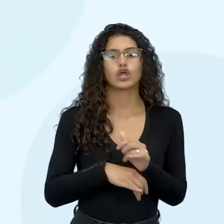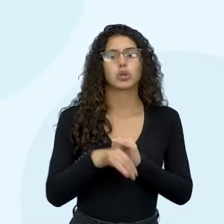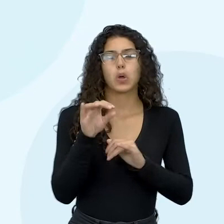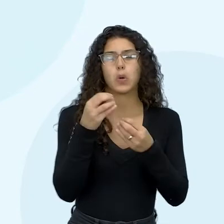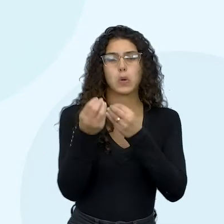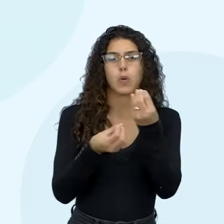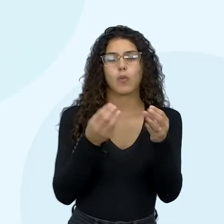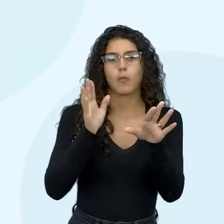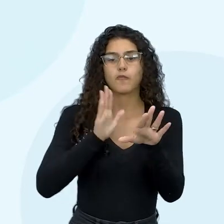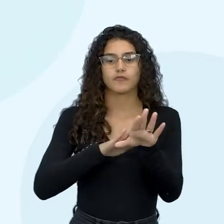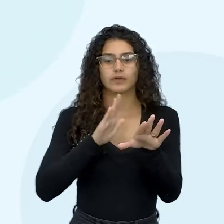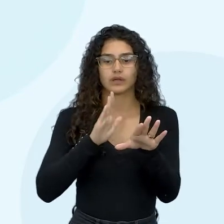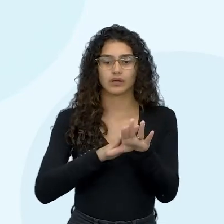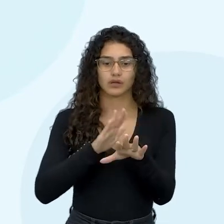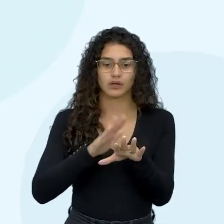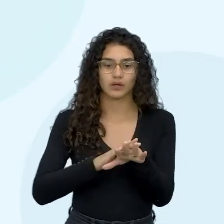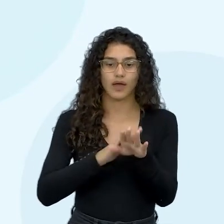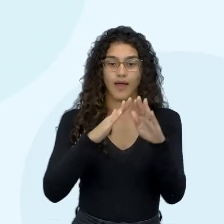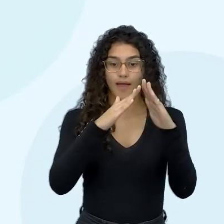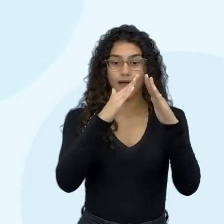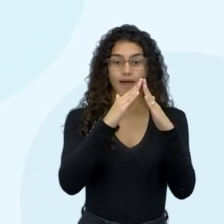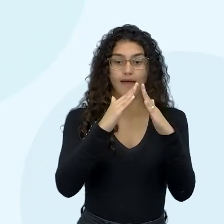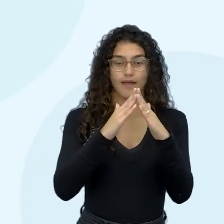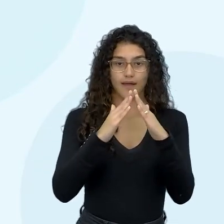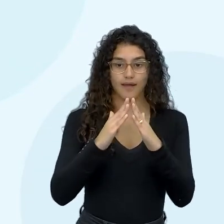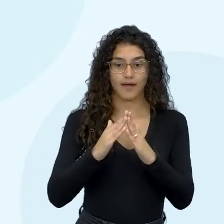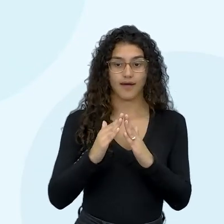como ficará a casa,